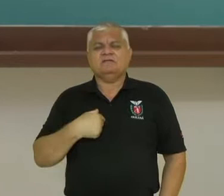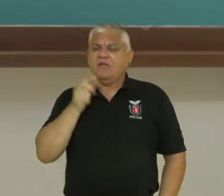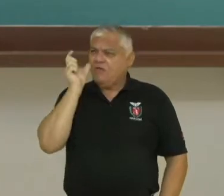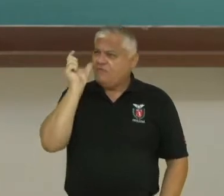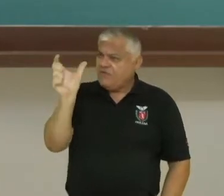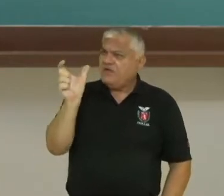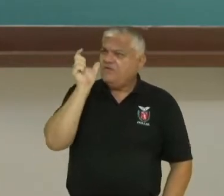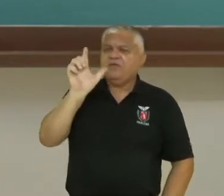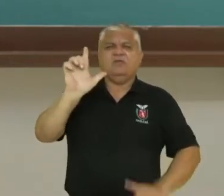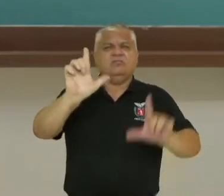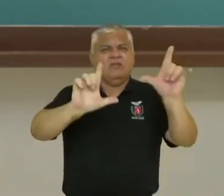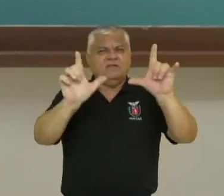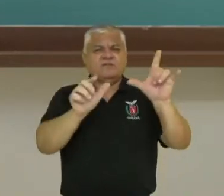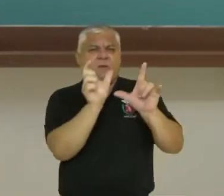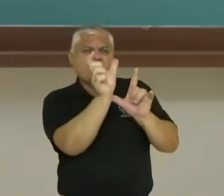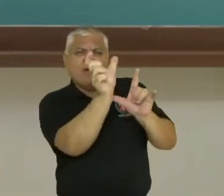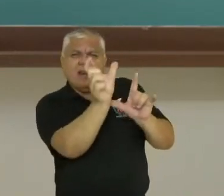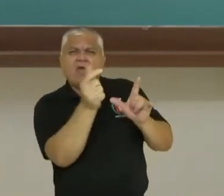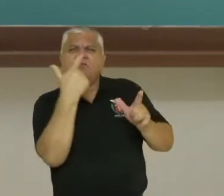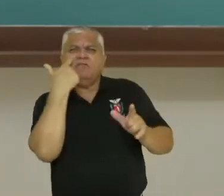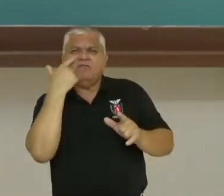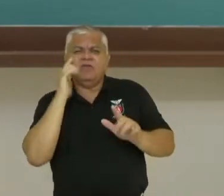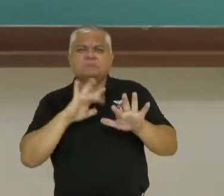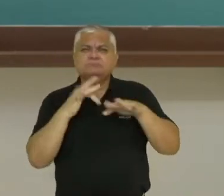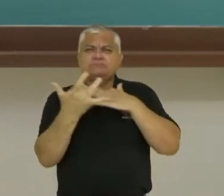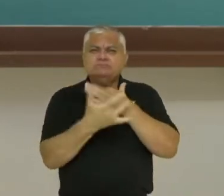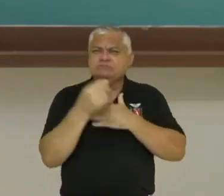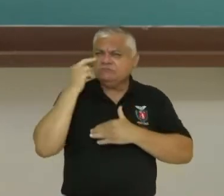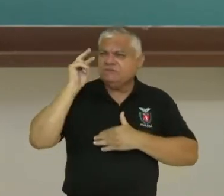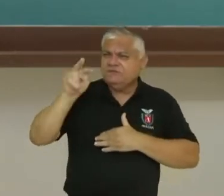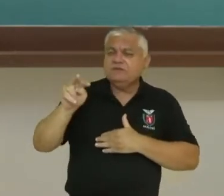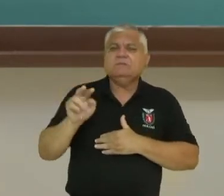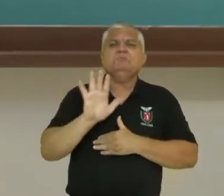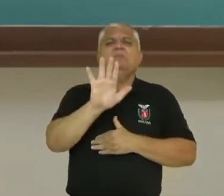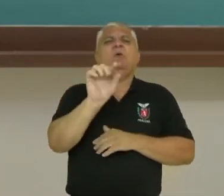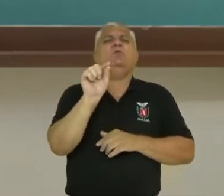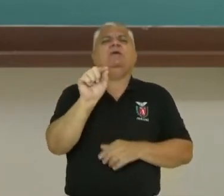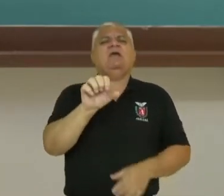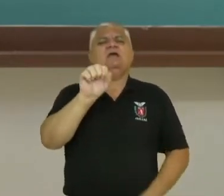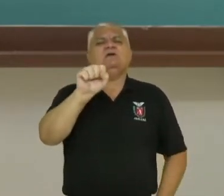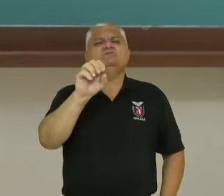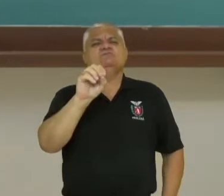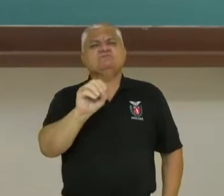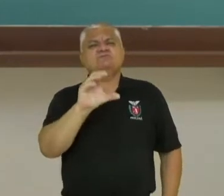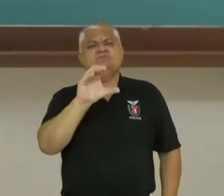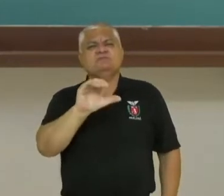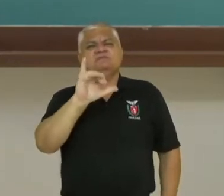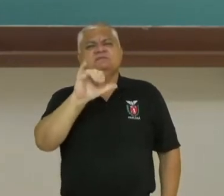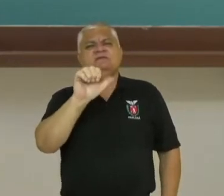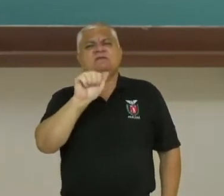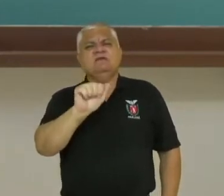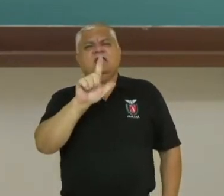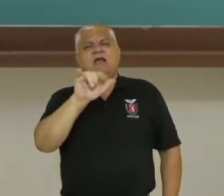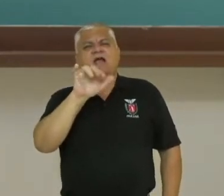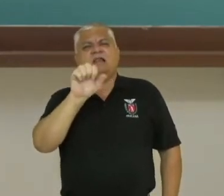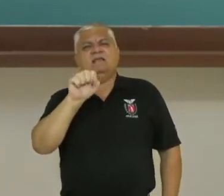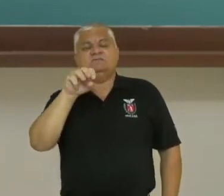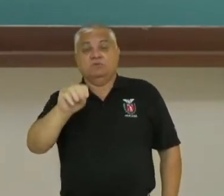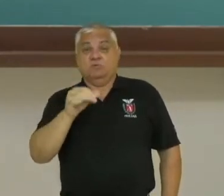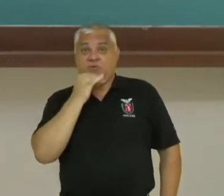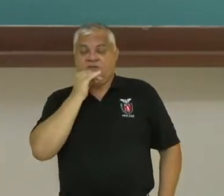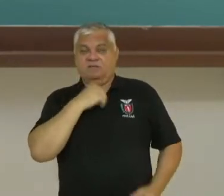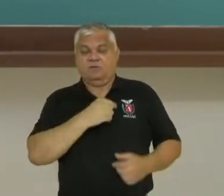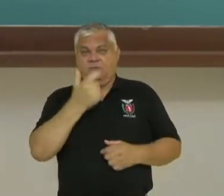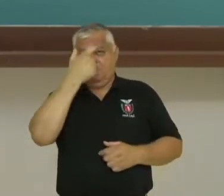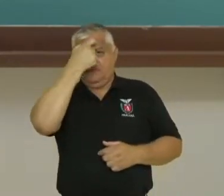na TV, nas redes sociais? Será que é certo falar que qualquer pensamento